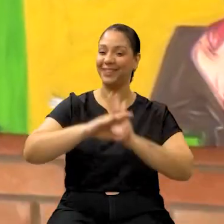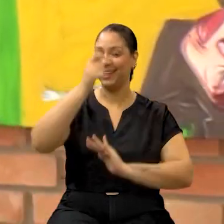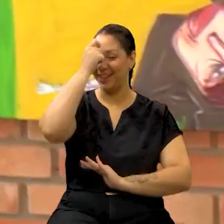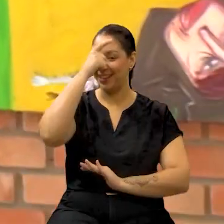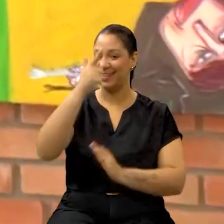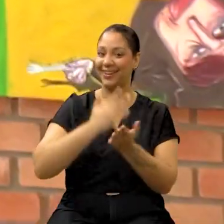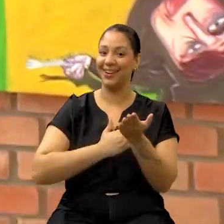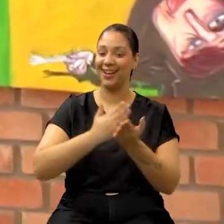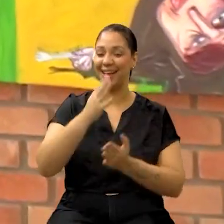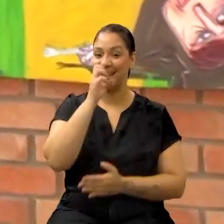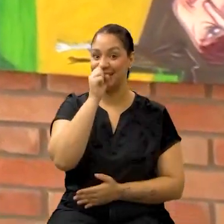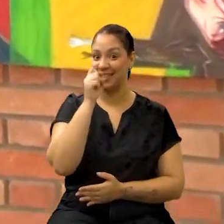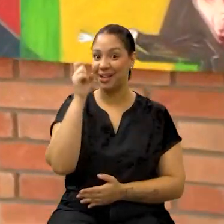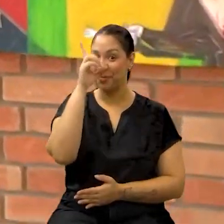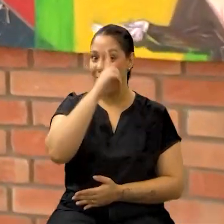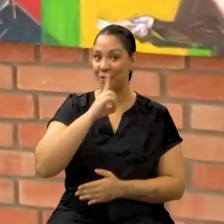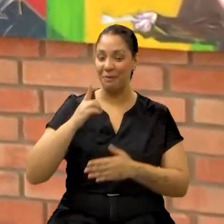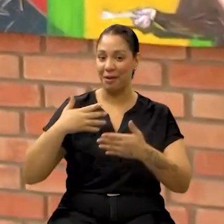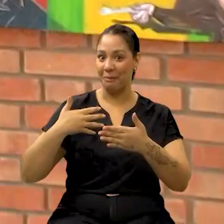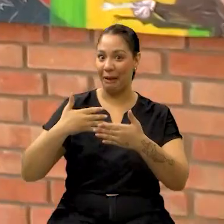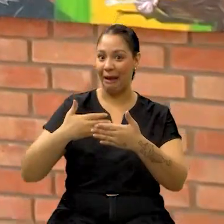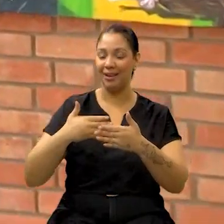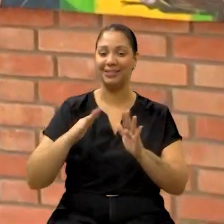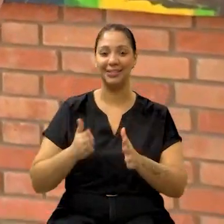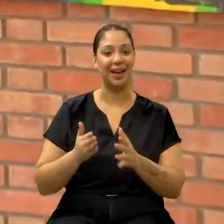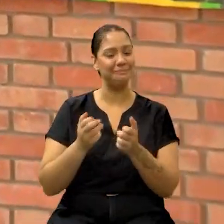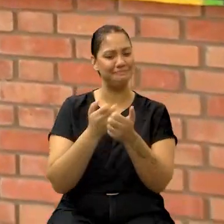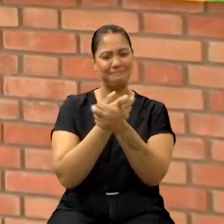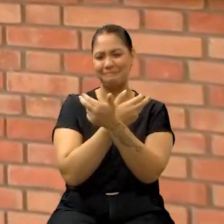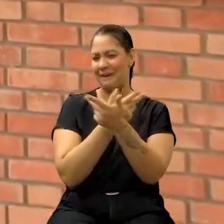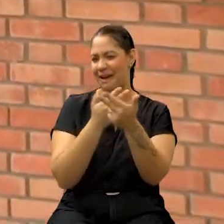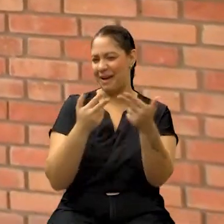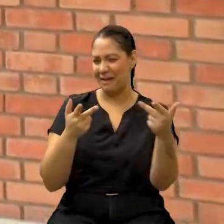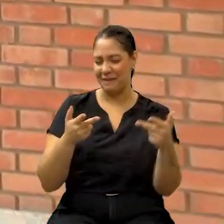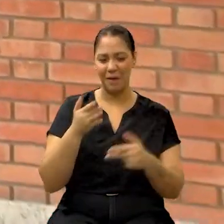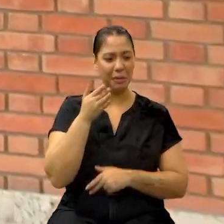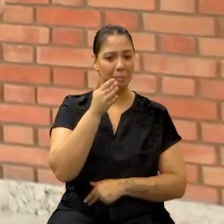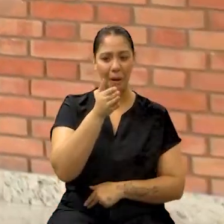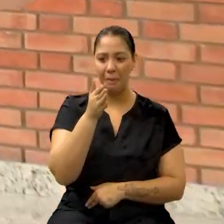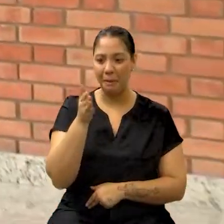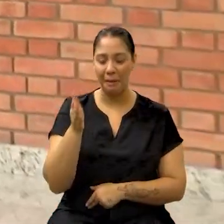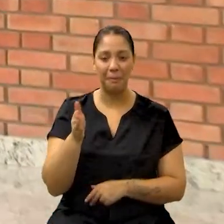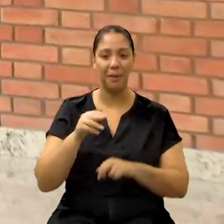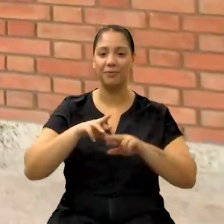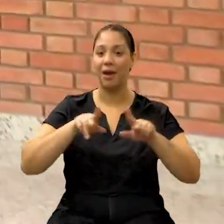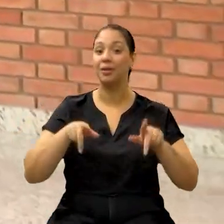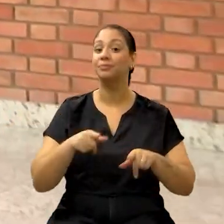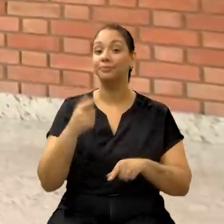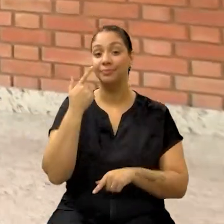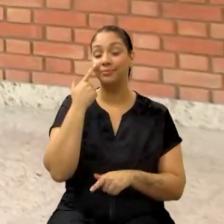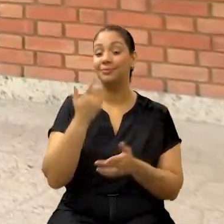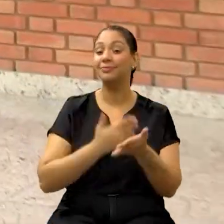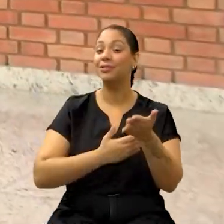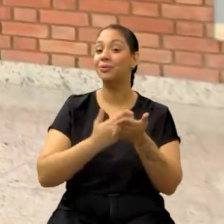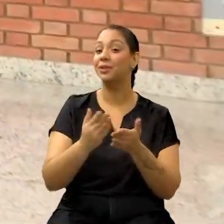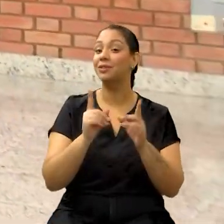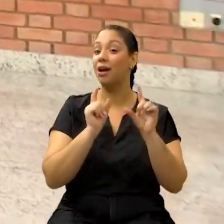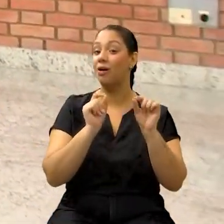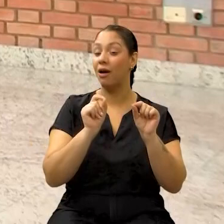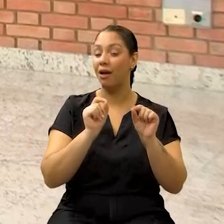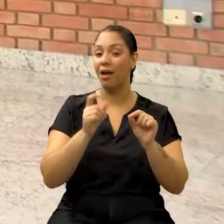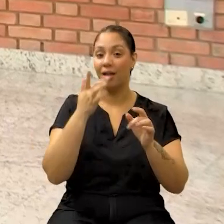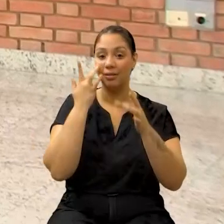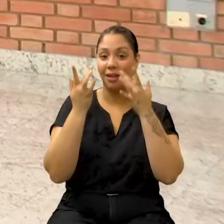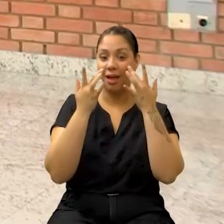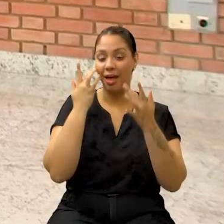Agenda Cultural no ar, final de semana chegou e está recheado de atrações. E para começar, olha só, hoje eu